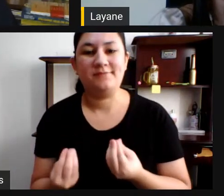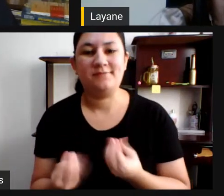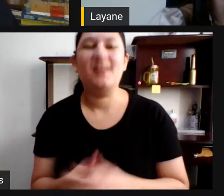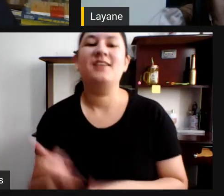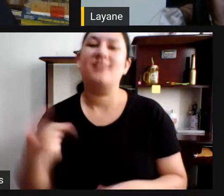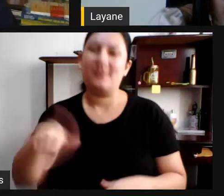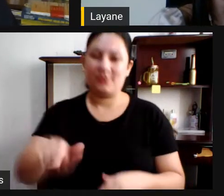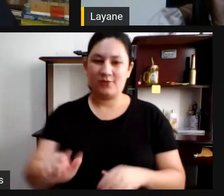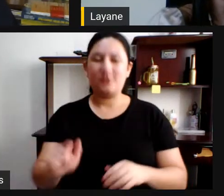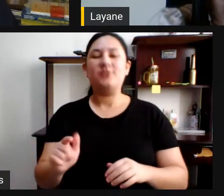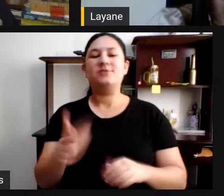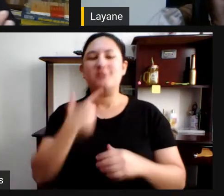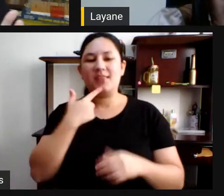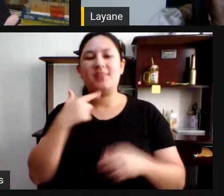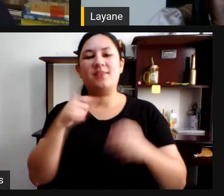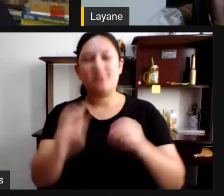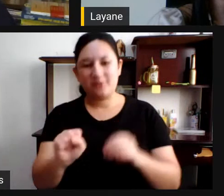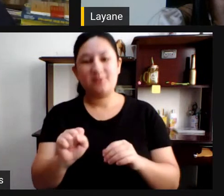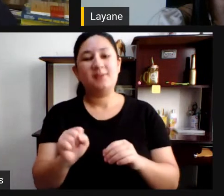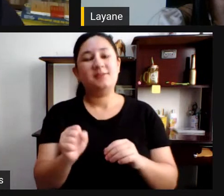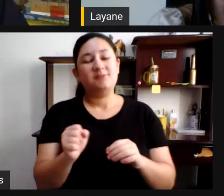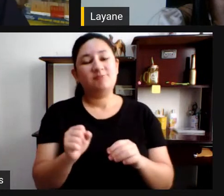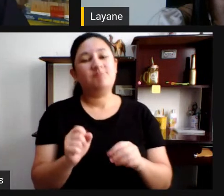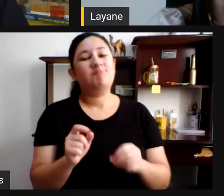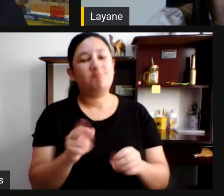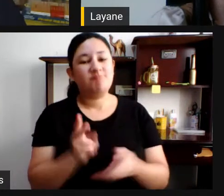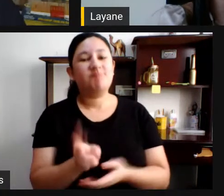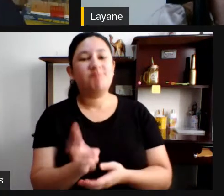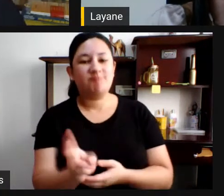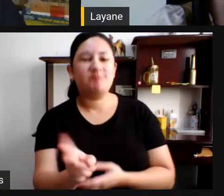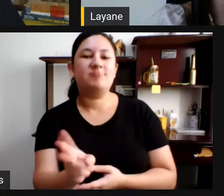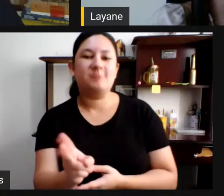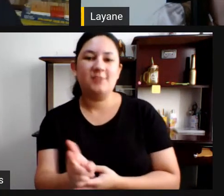de sistema permanece mesmo que não explicitamente